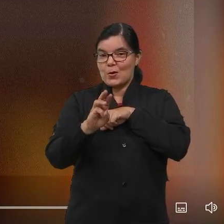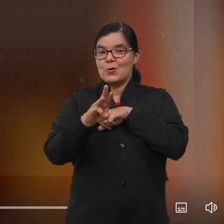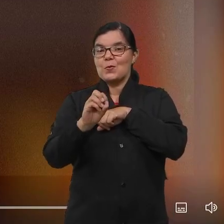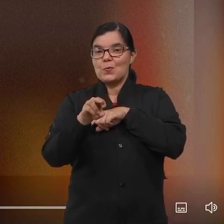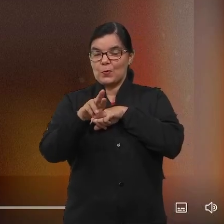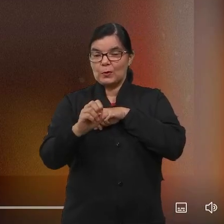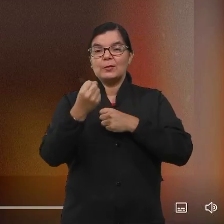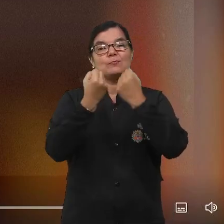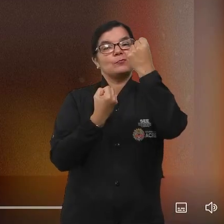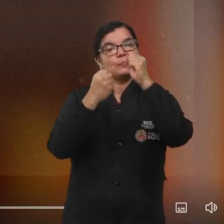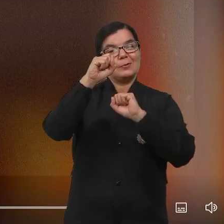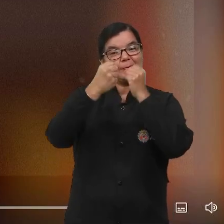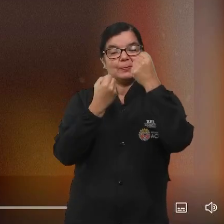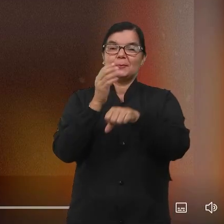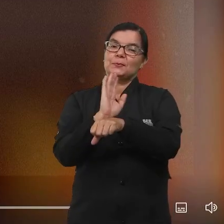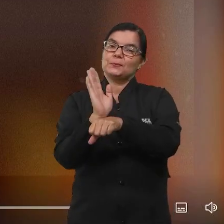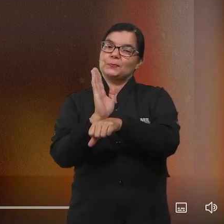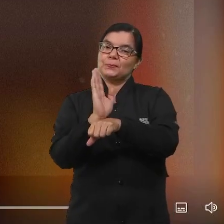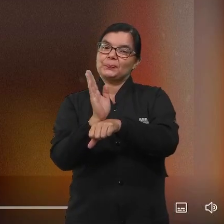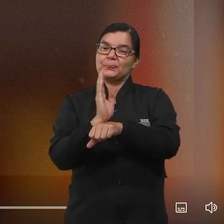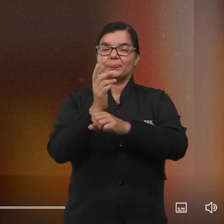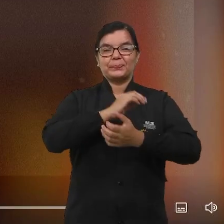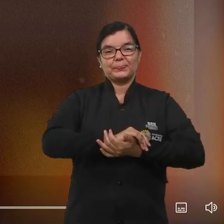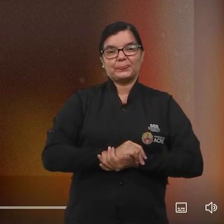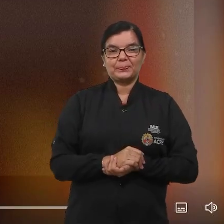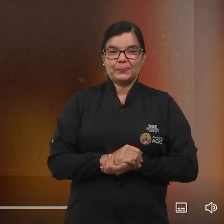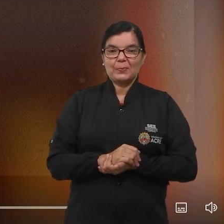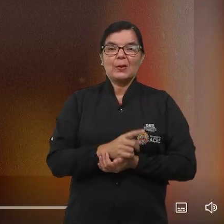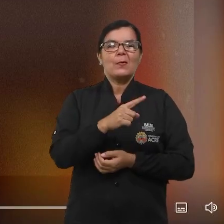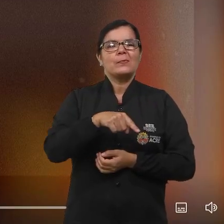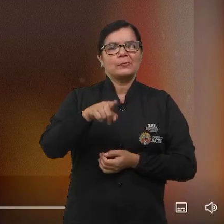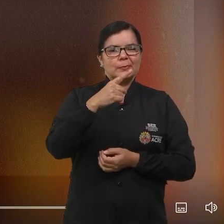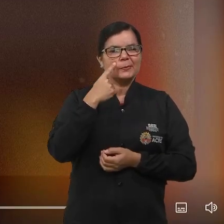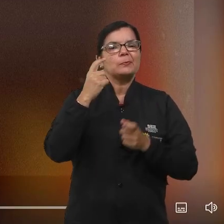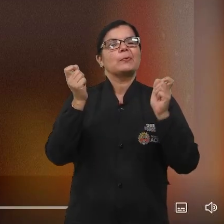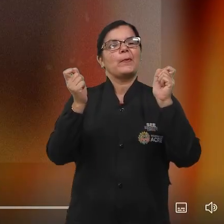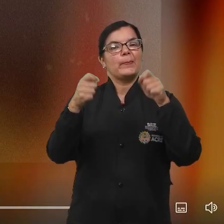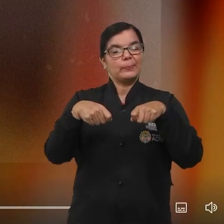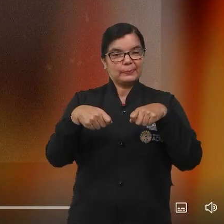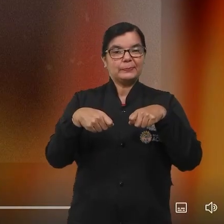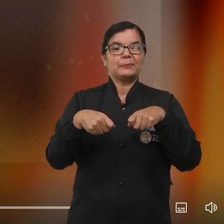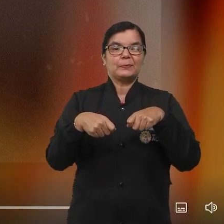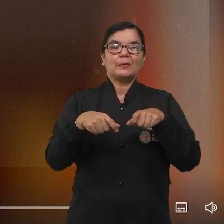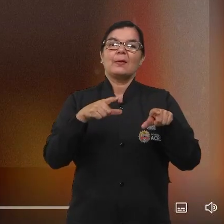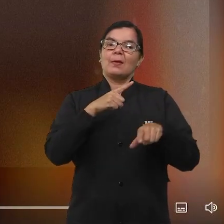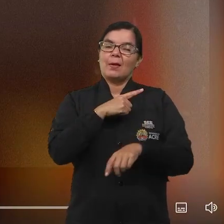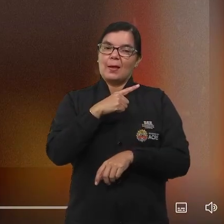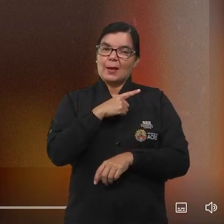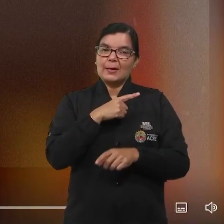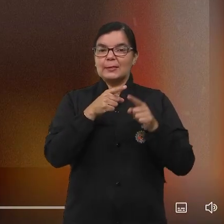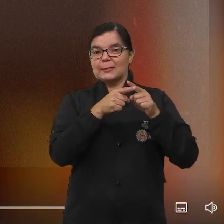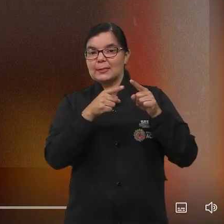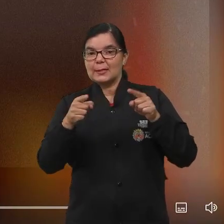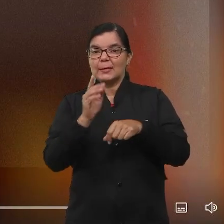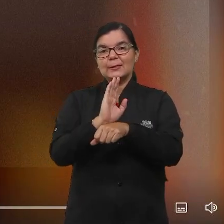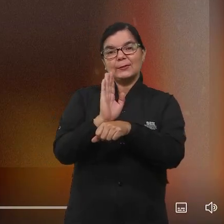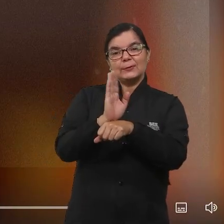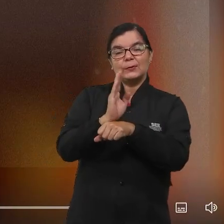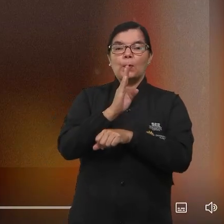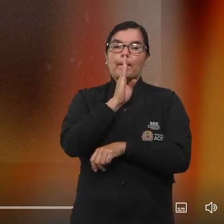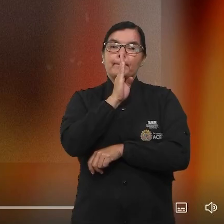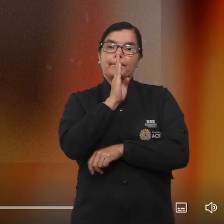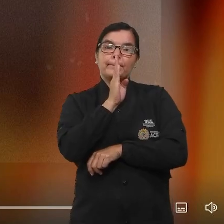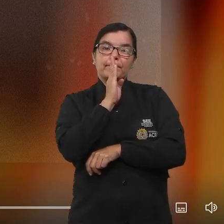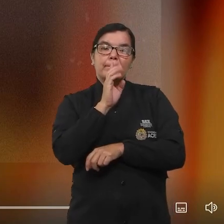da indústria cinematográfica. Então, vocês puderam ver aí que a era do cinema